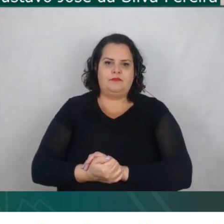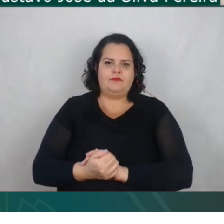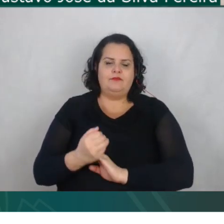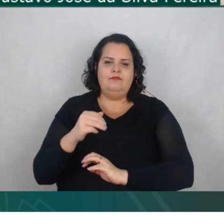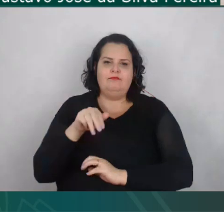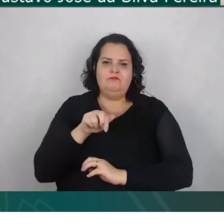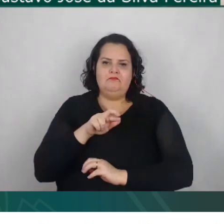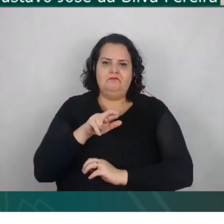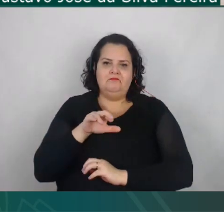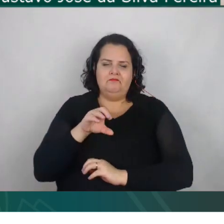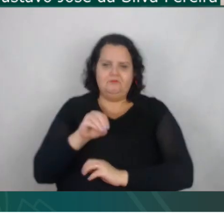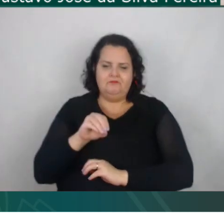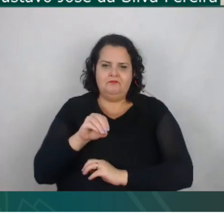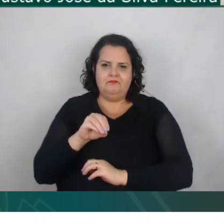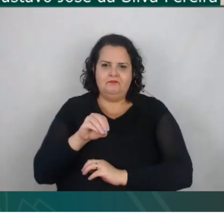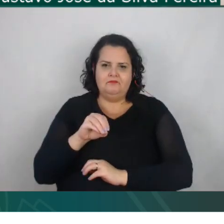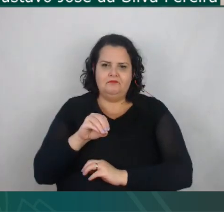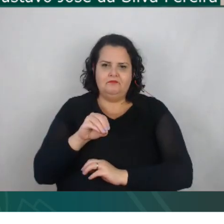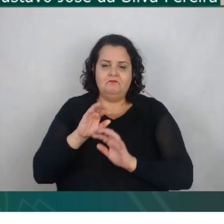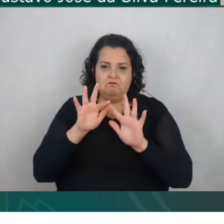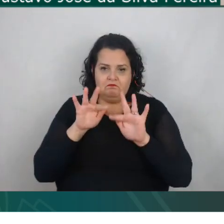alguma palavra final?